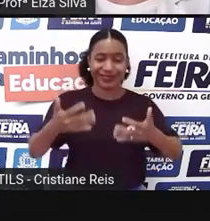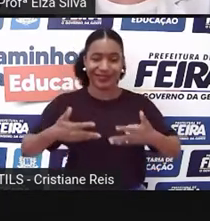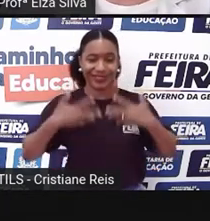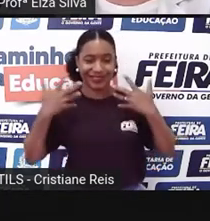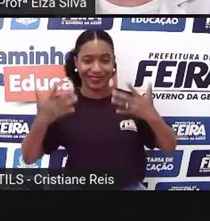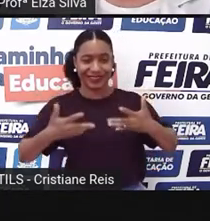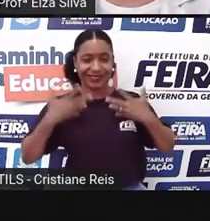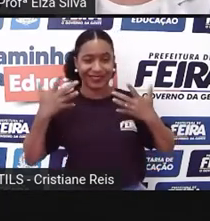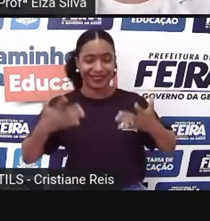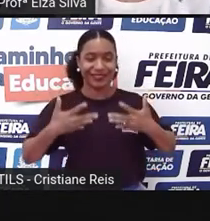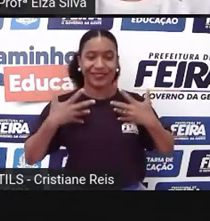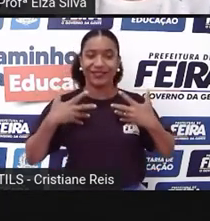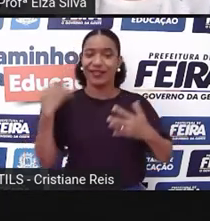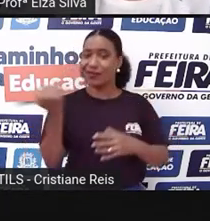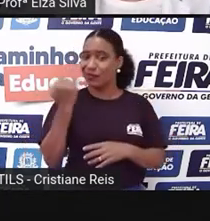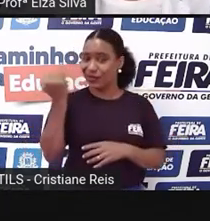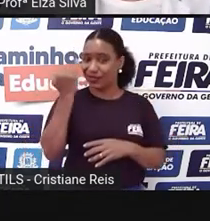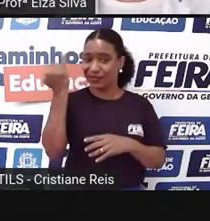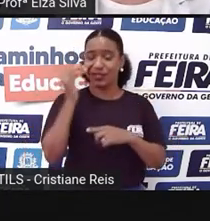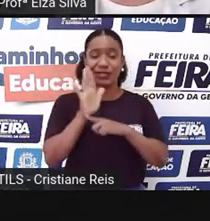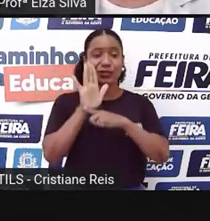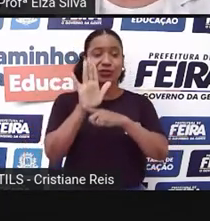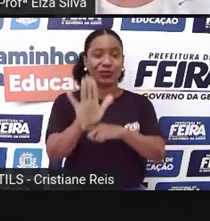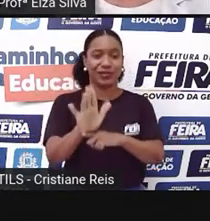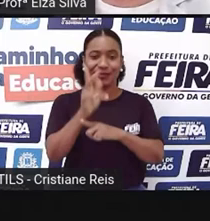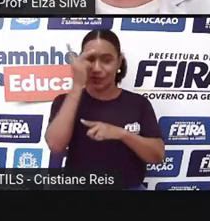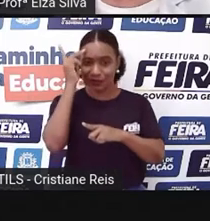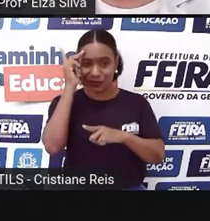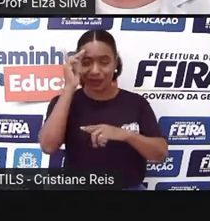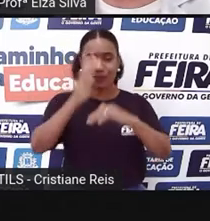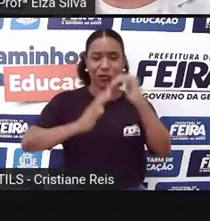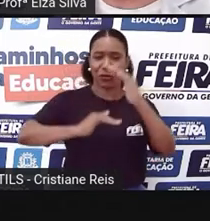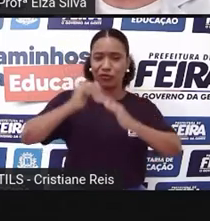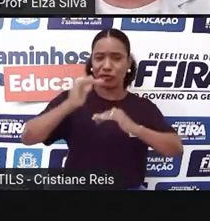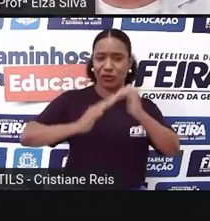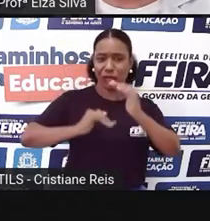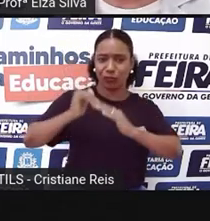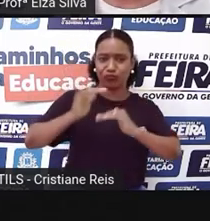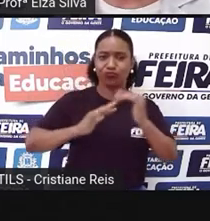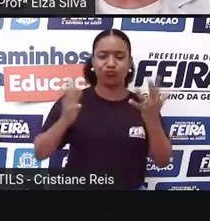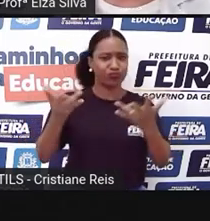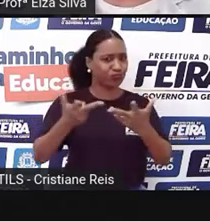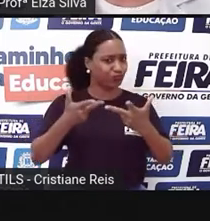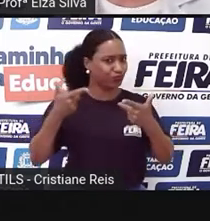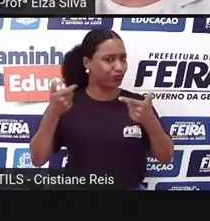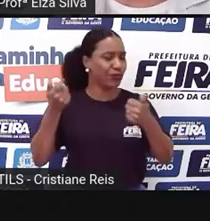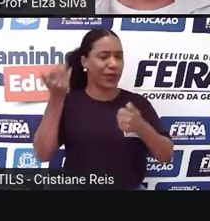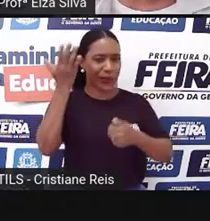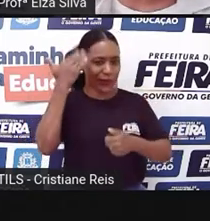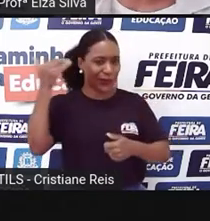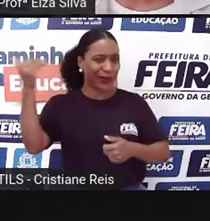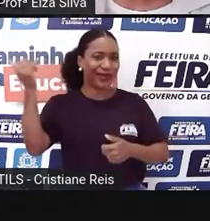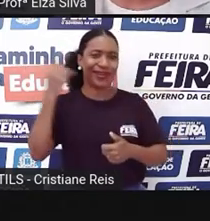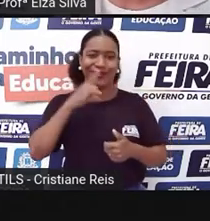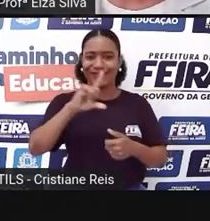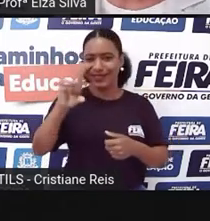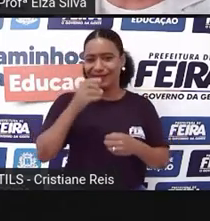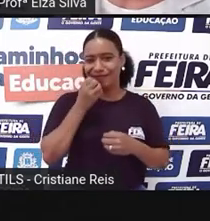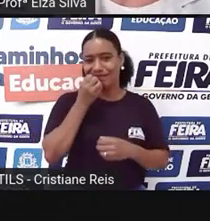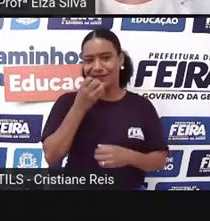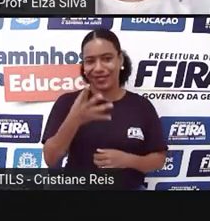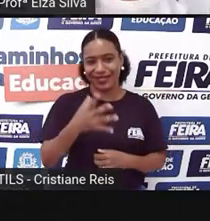fator para o sucesso profissional. E é isso que a gente vai aprender hoje, ok? Além de outras coisas, é